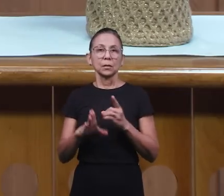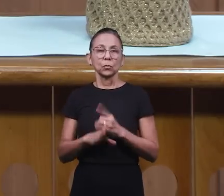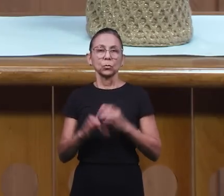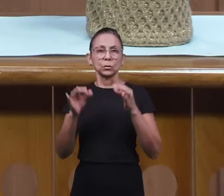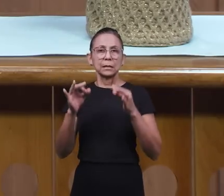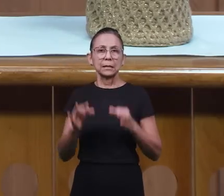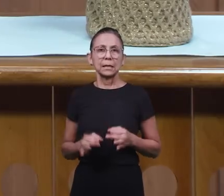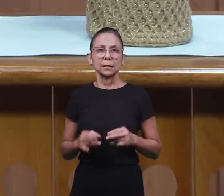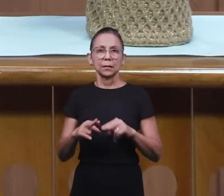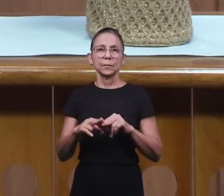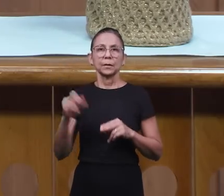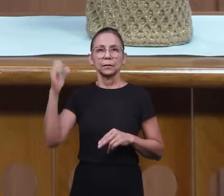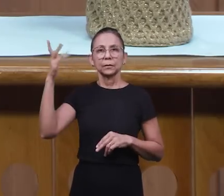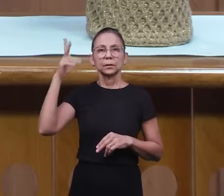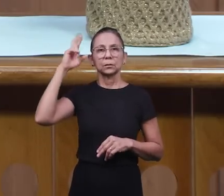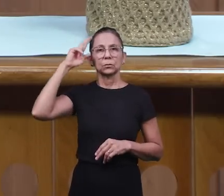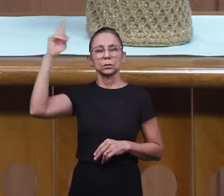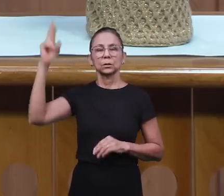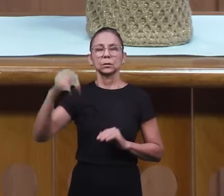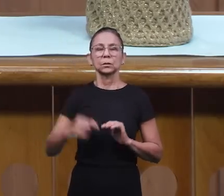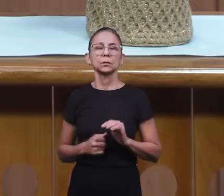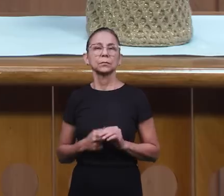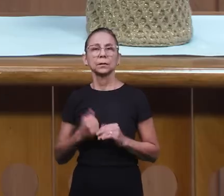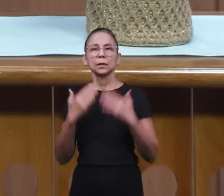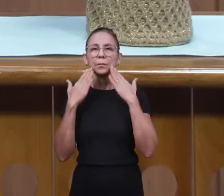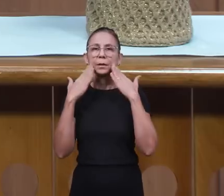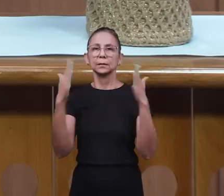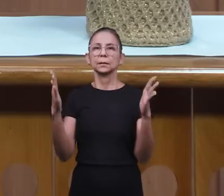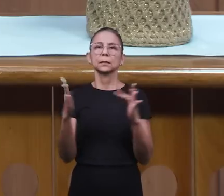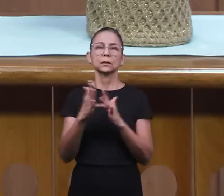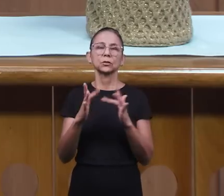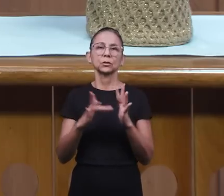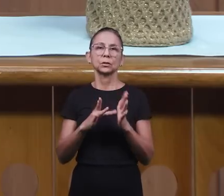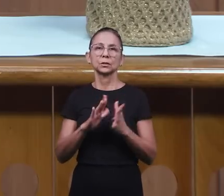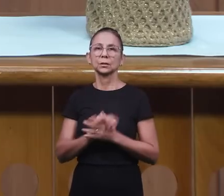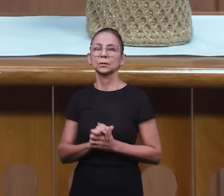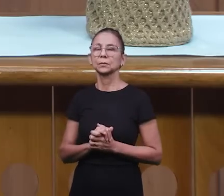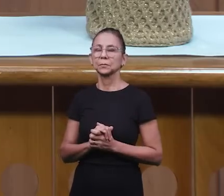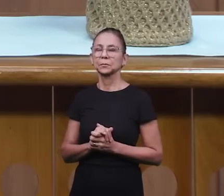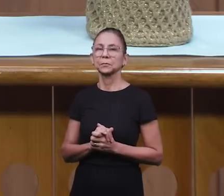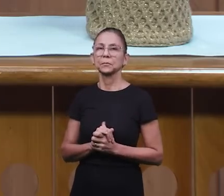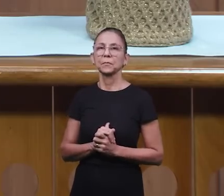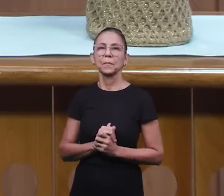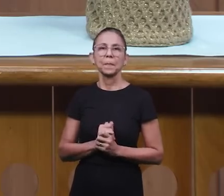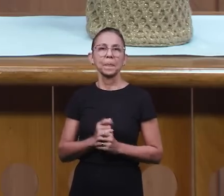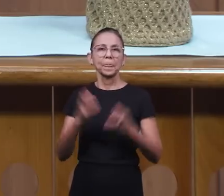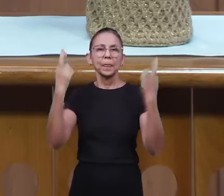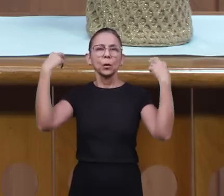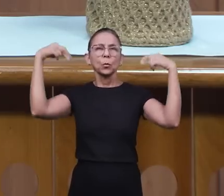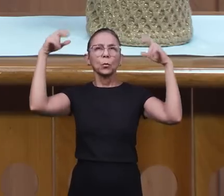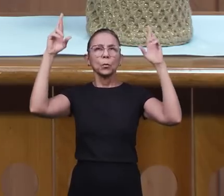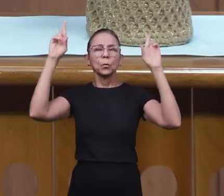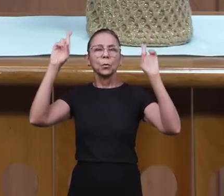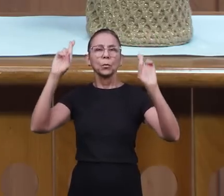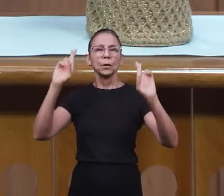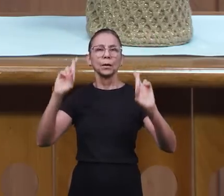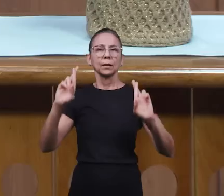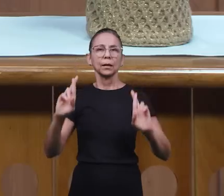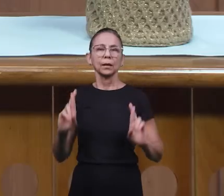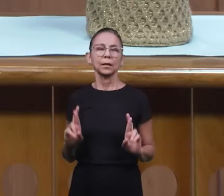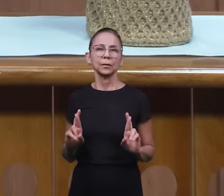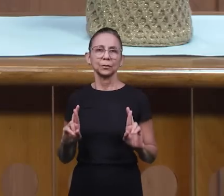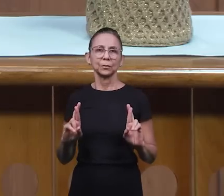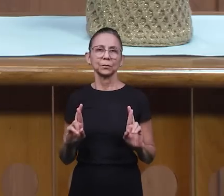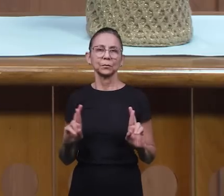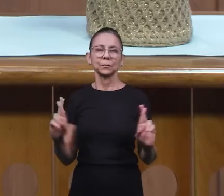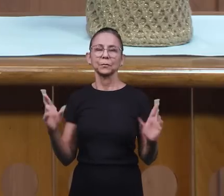ele apresenta Jesus como, primeiro, ele apresenta Jesus como o remidor, o cordeiro que foi na